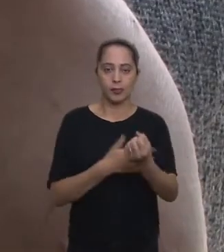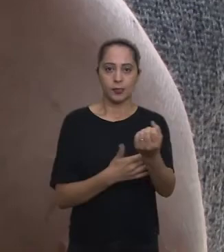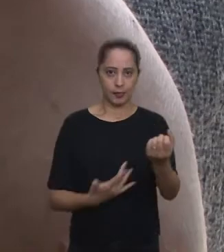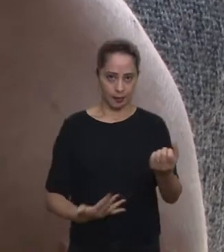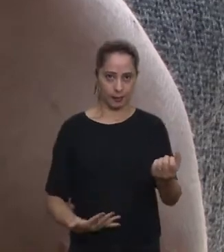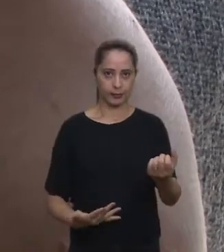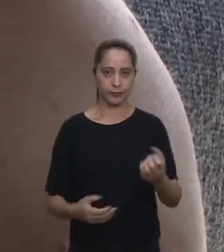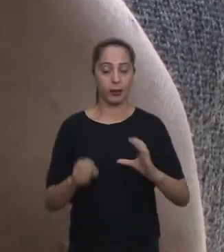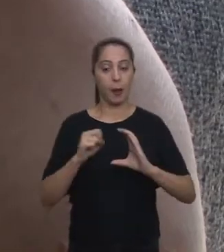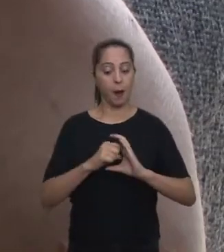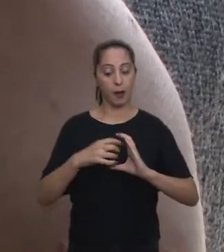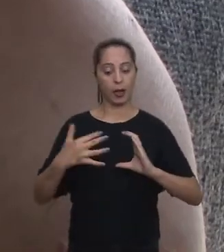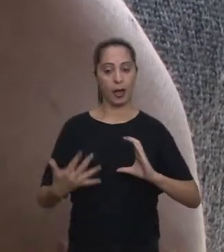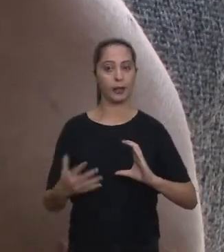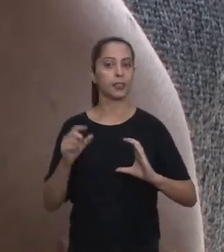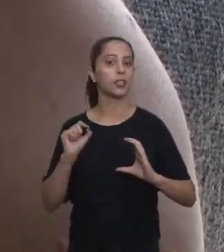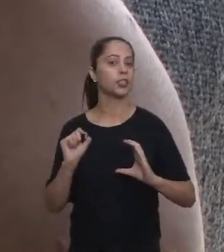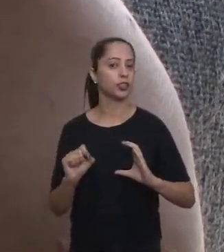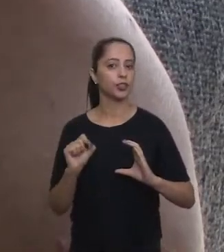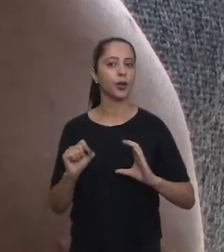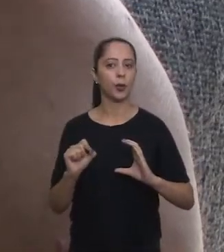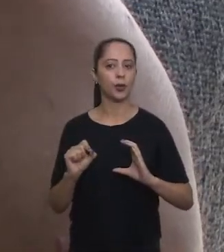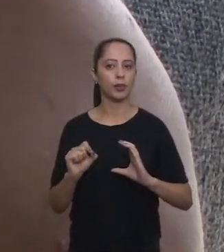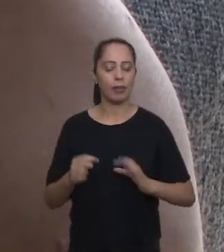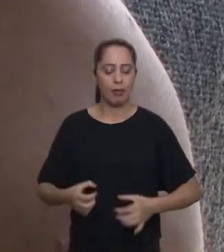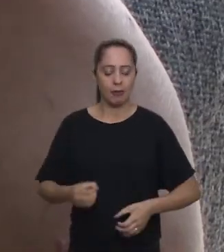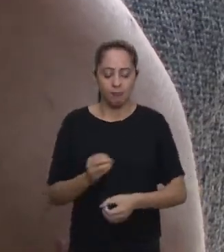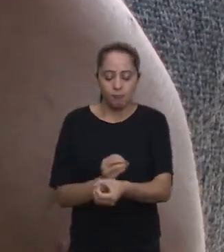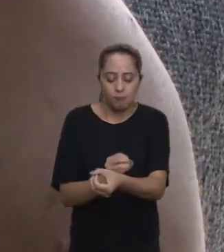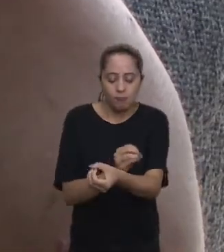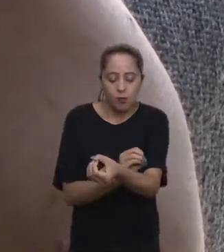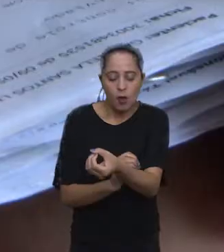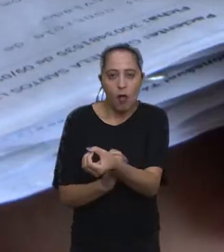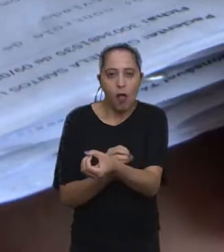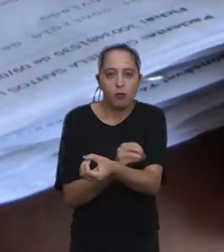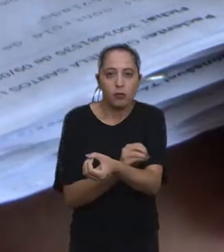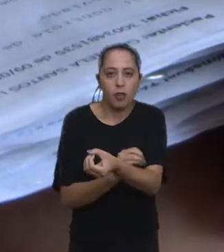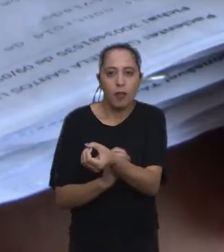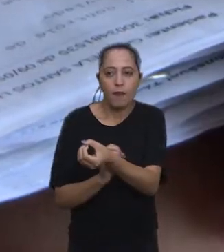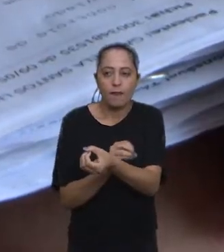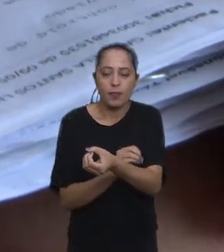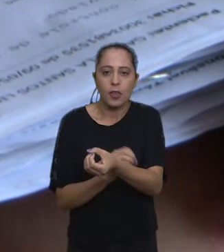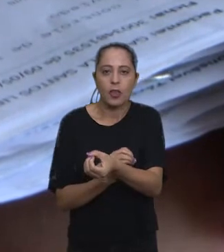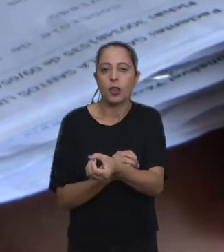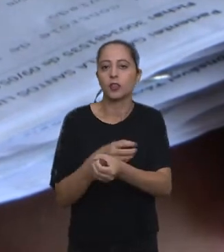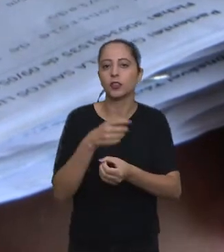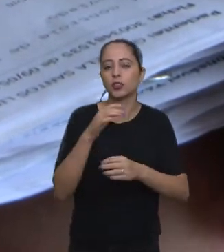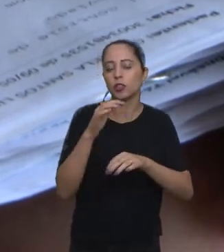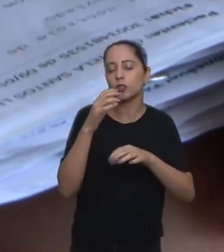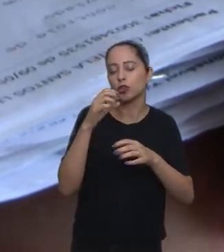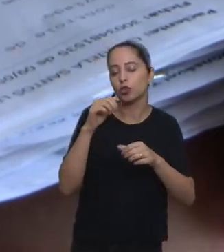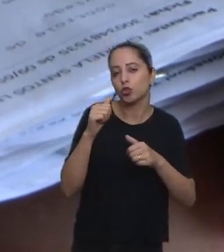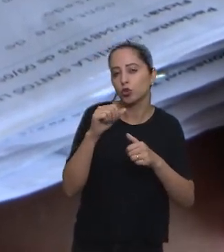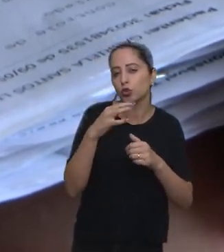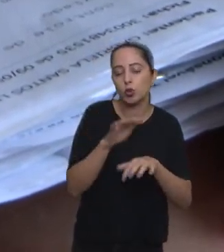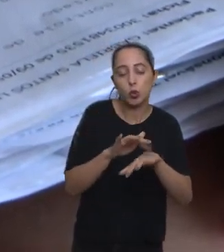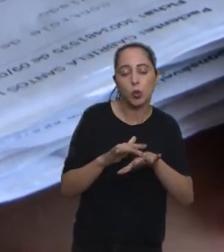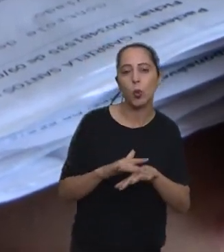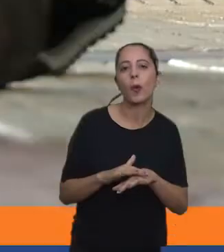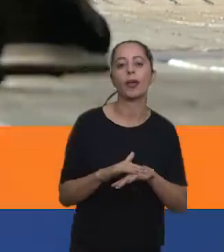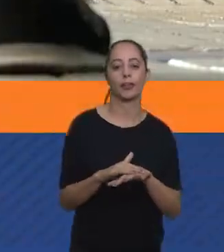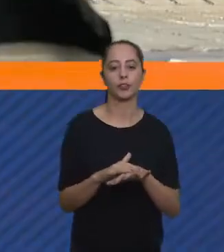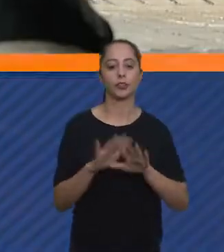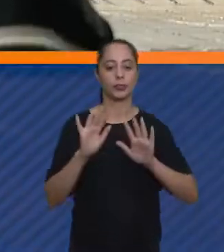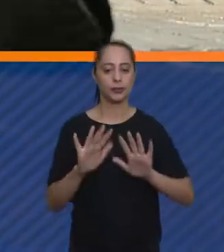como principal característica o acúmulo de células doentes na medula óssea, substituindo as células sanguíneas